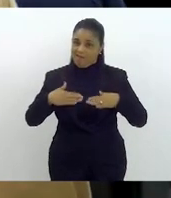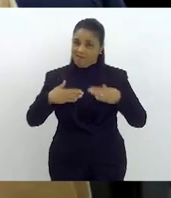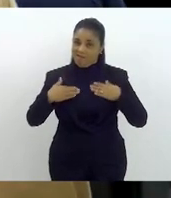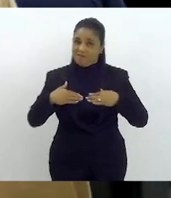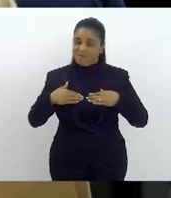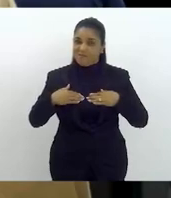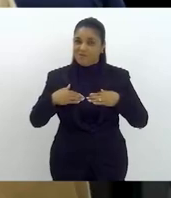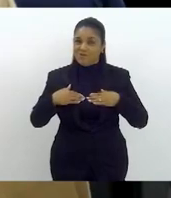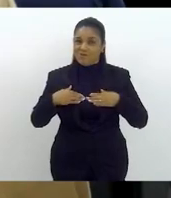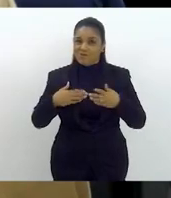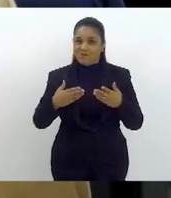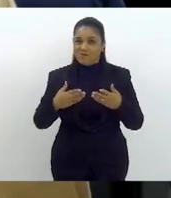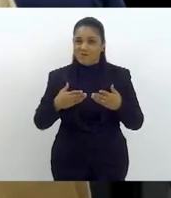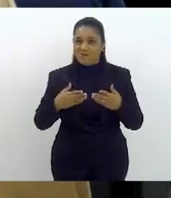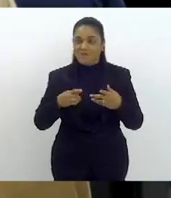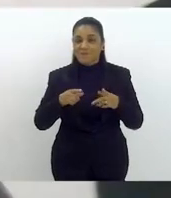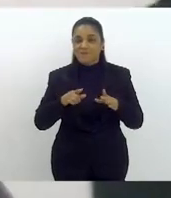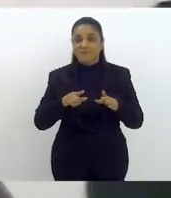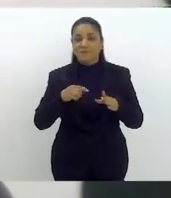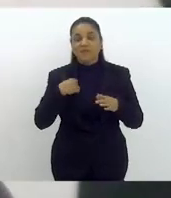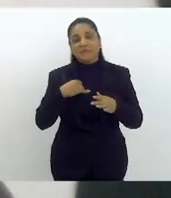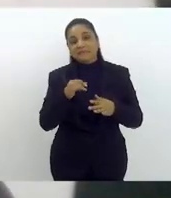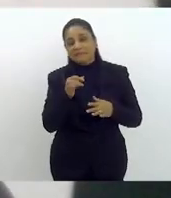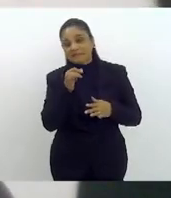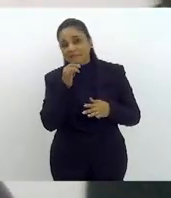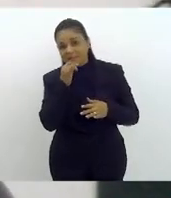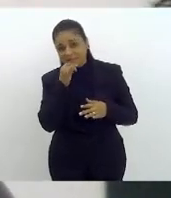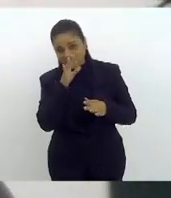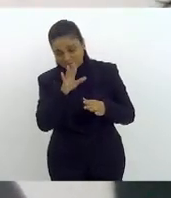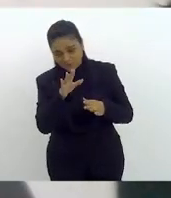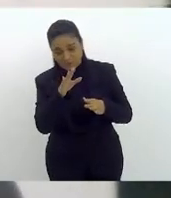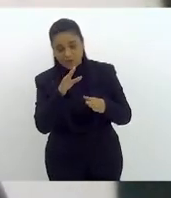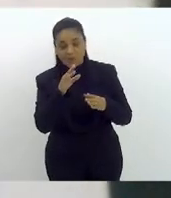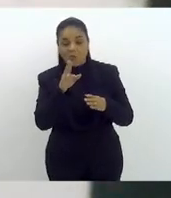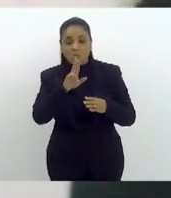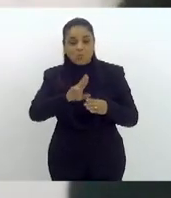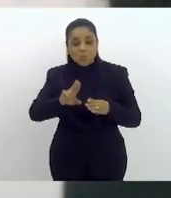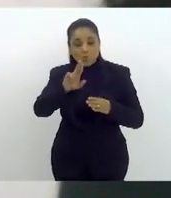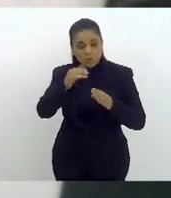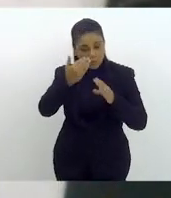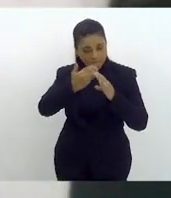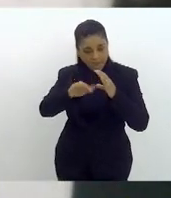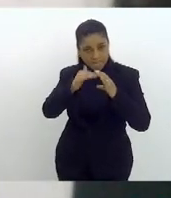quer que não que que a questão Qual que é o seguinte questão do uso de moderação